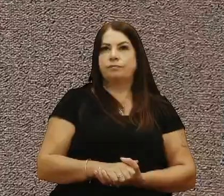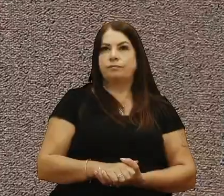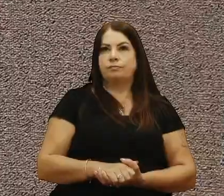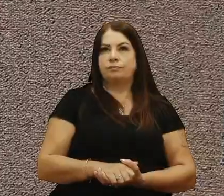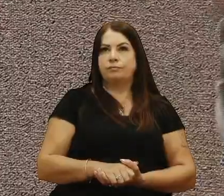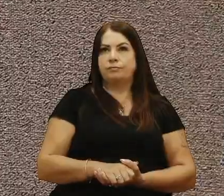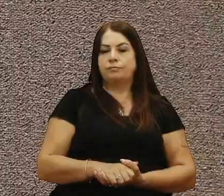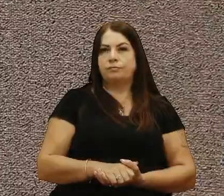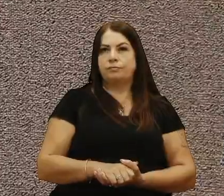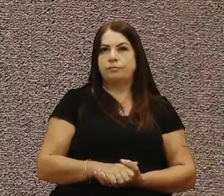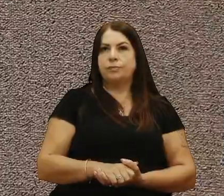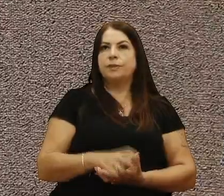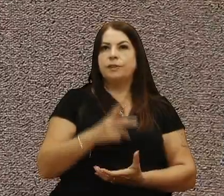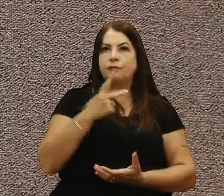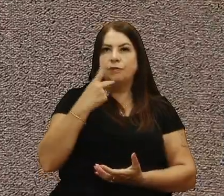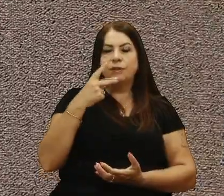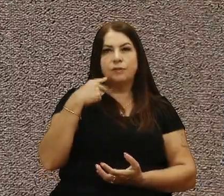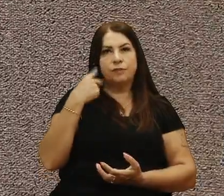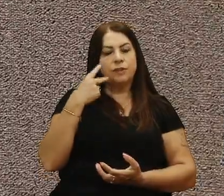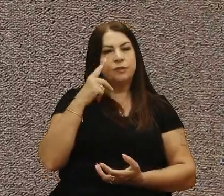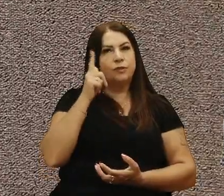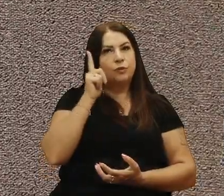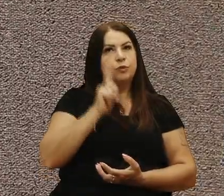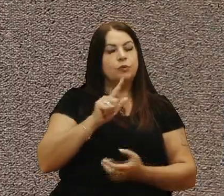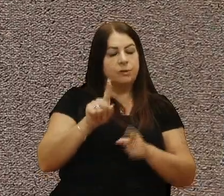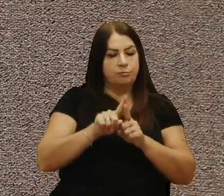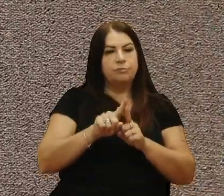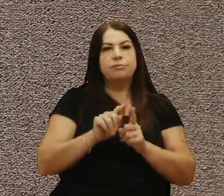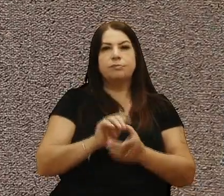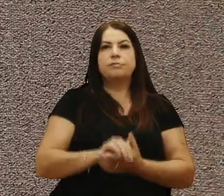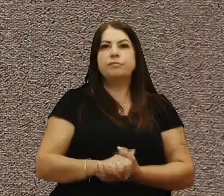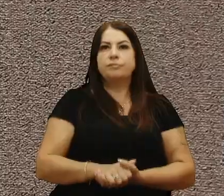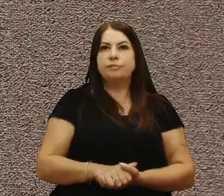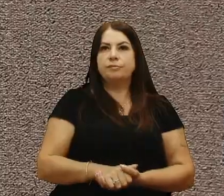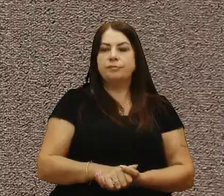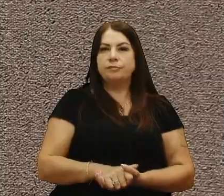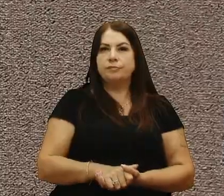também uma parte da fala do vereador Lucas, né?